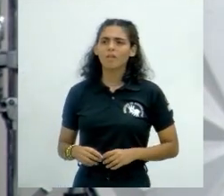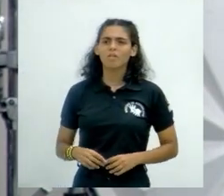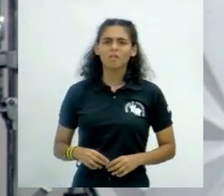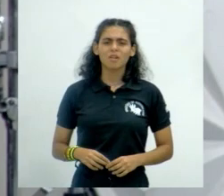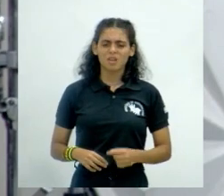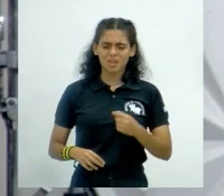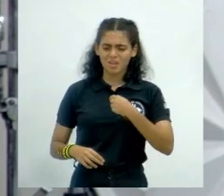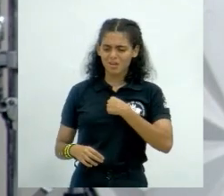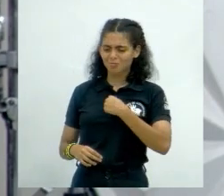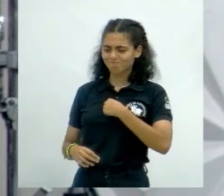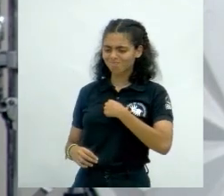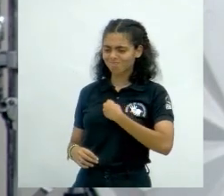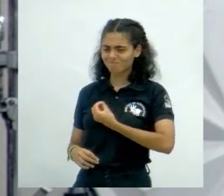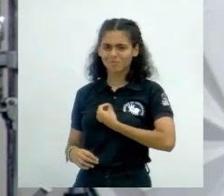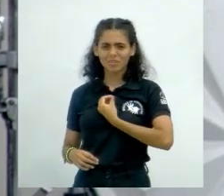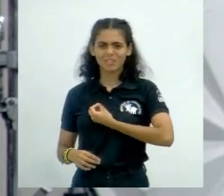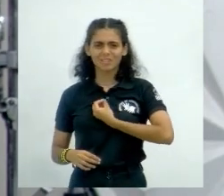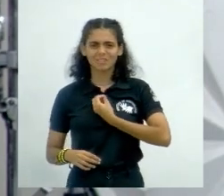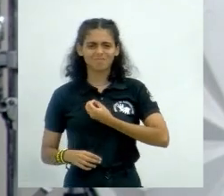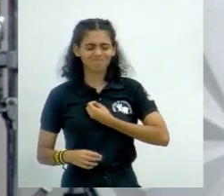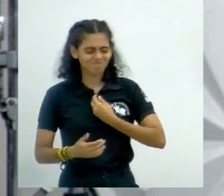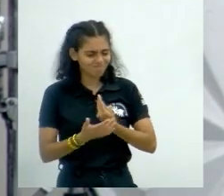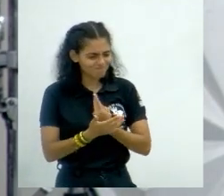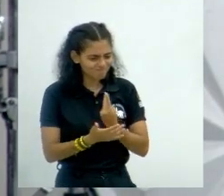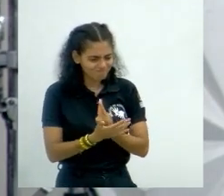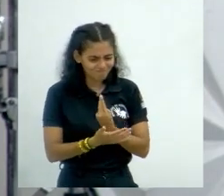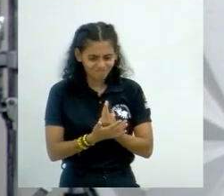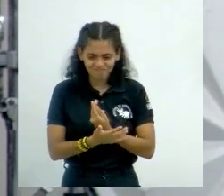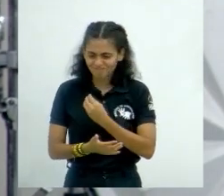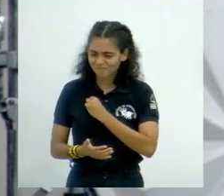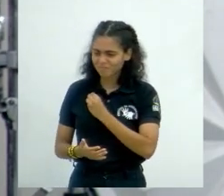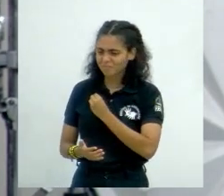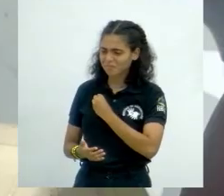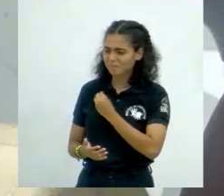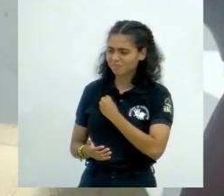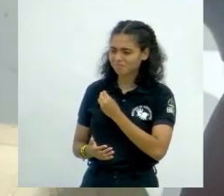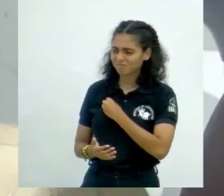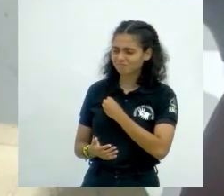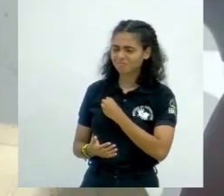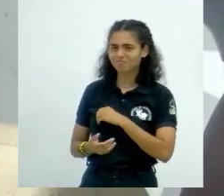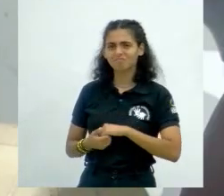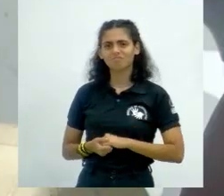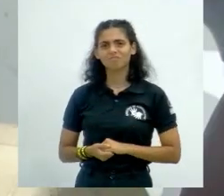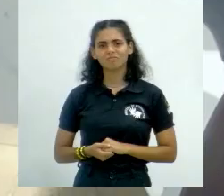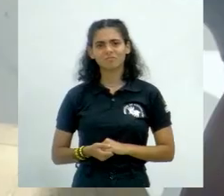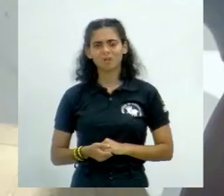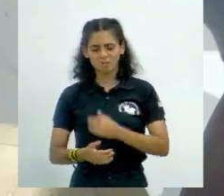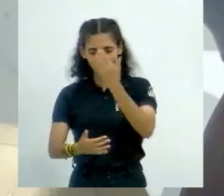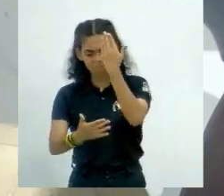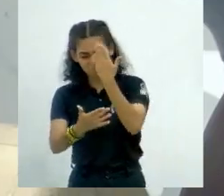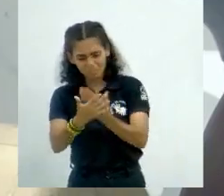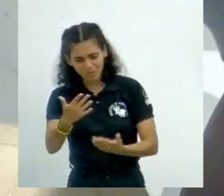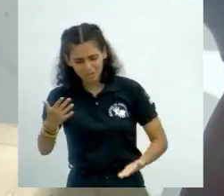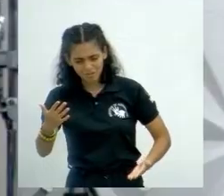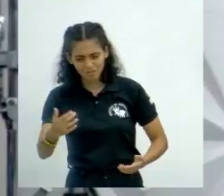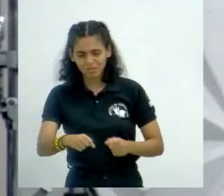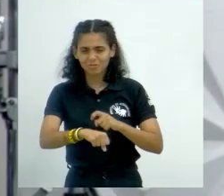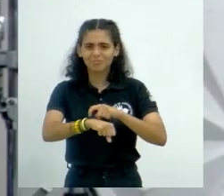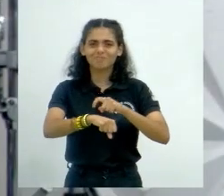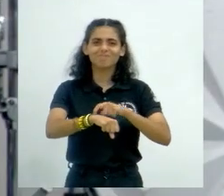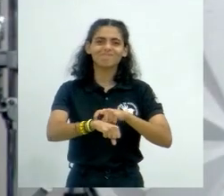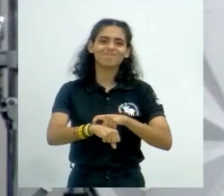gente termina a nossa vida como Salomão. Olhando para trás, a sensação é, o que é que eu fiz? De que